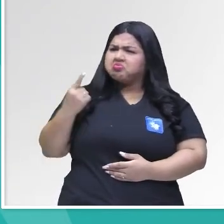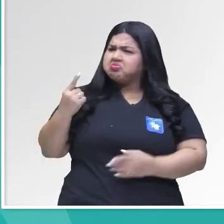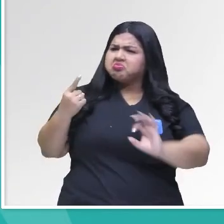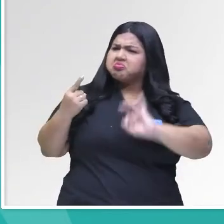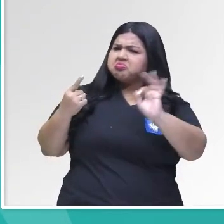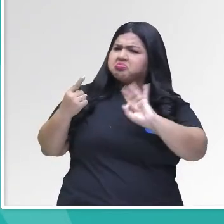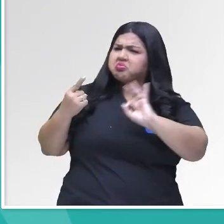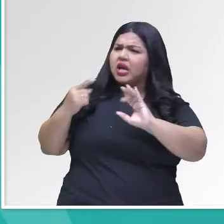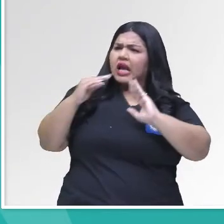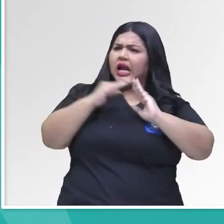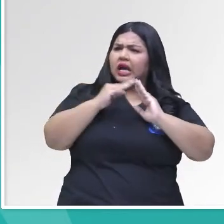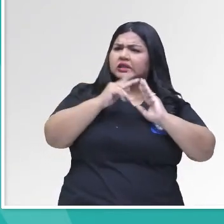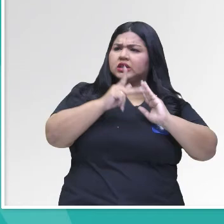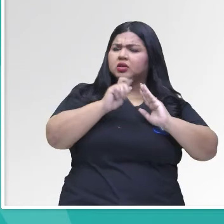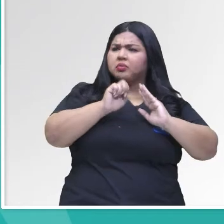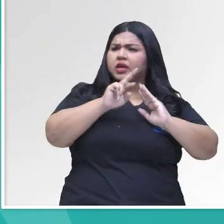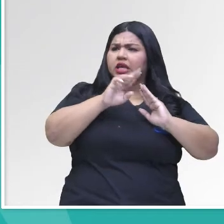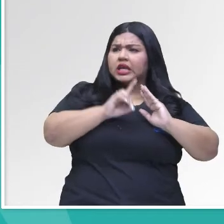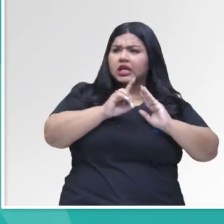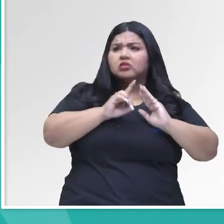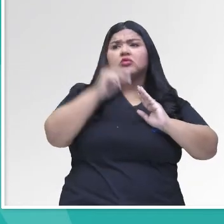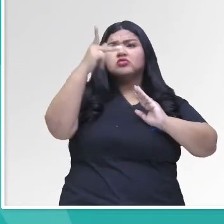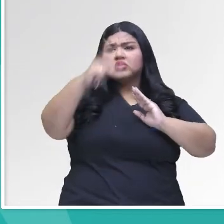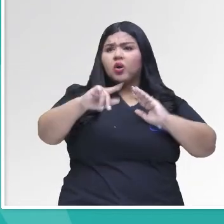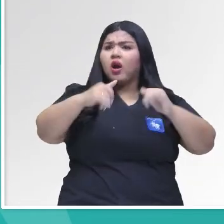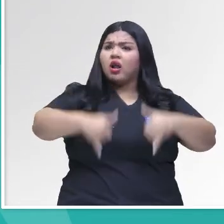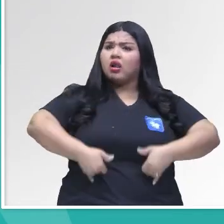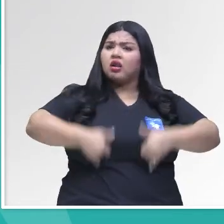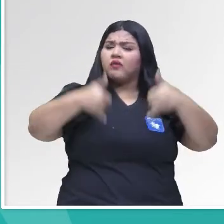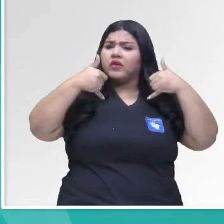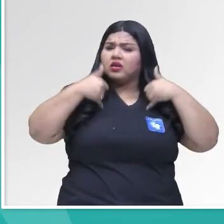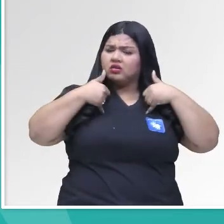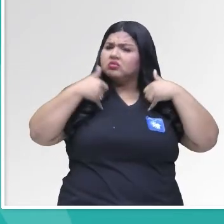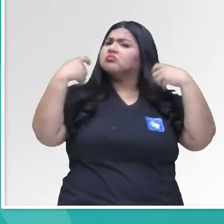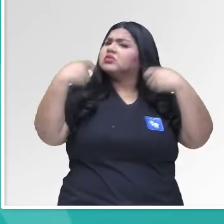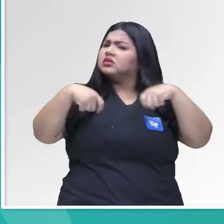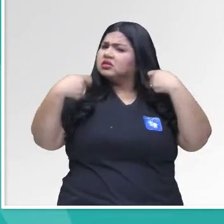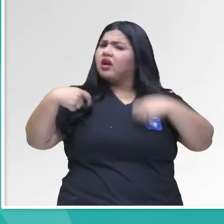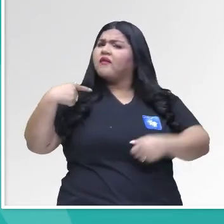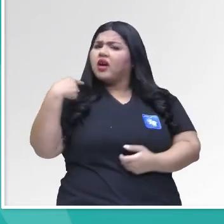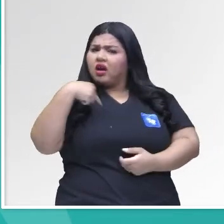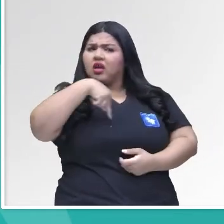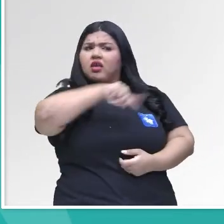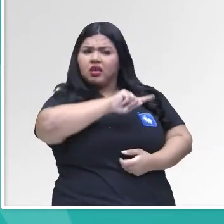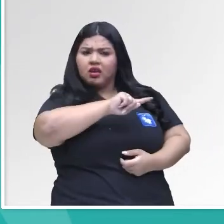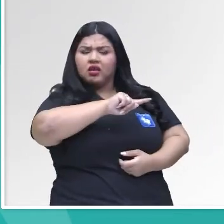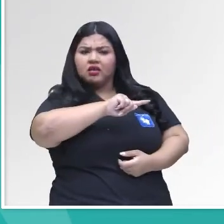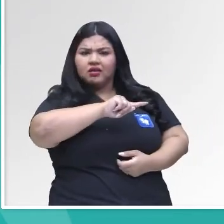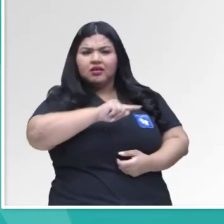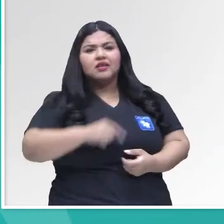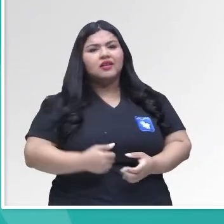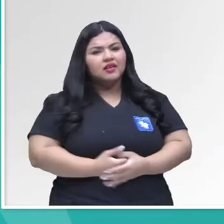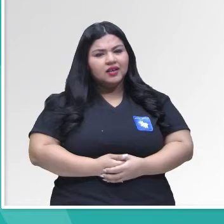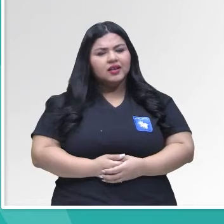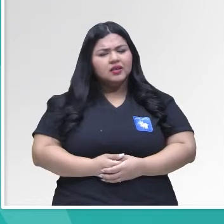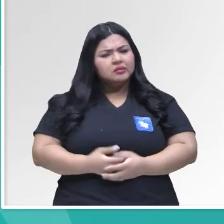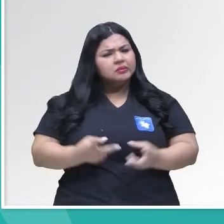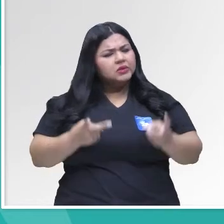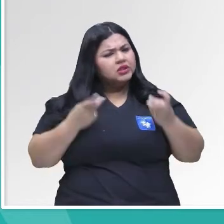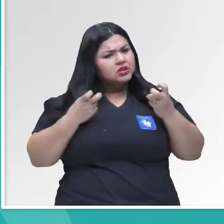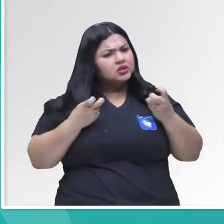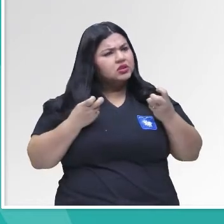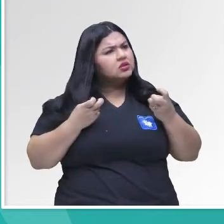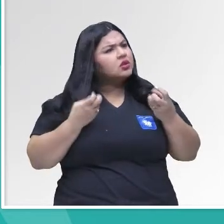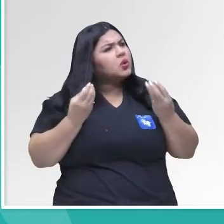do Pedro. Era seu aniversário. Deveria ir. Percebeu? Gente,